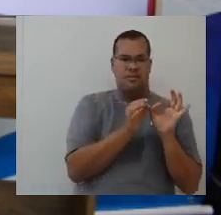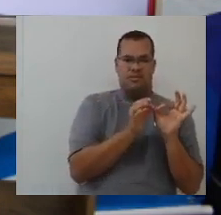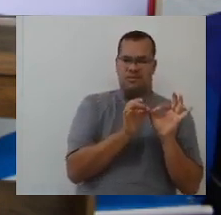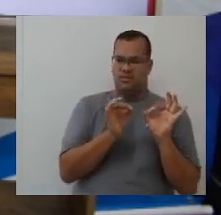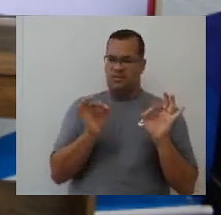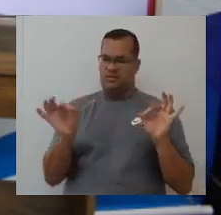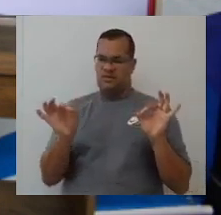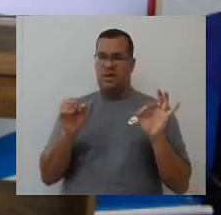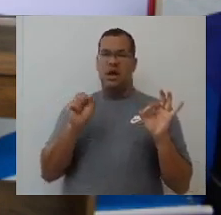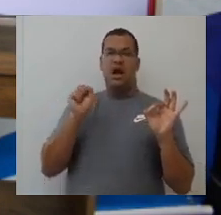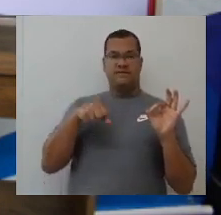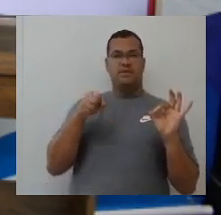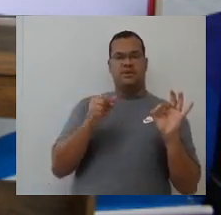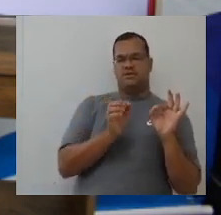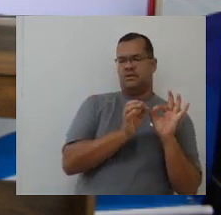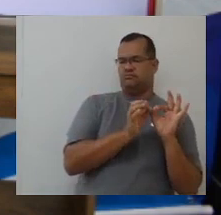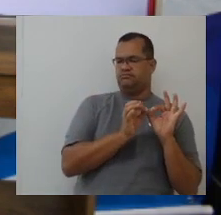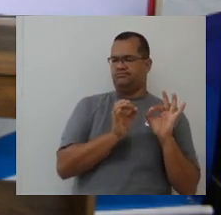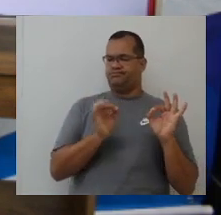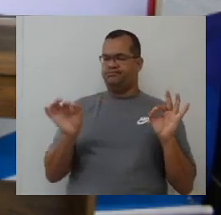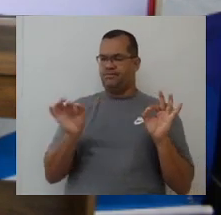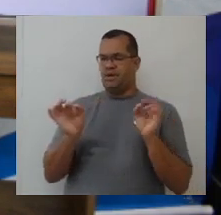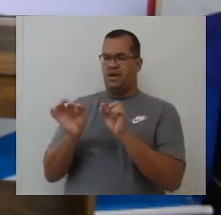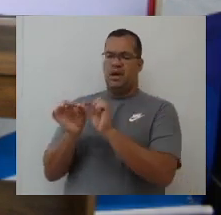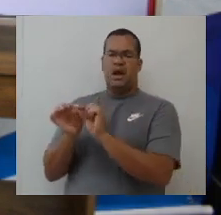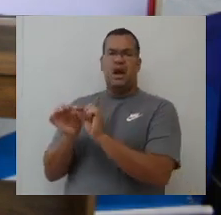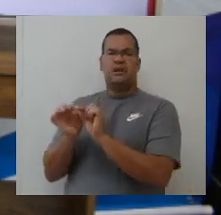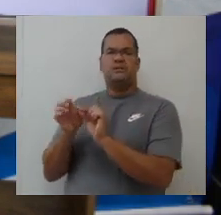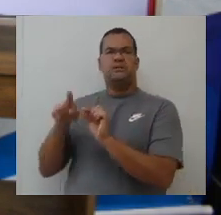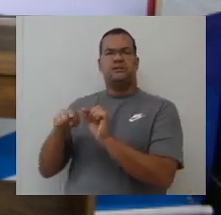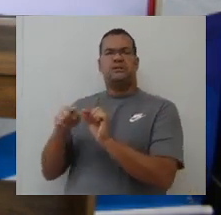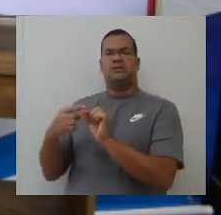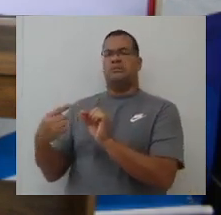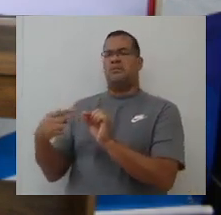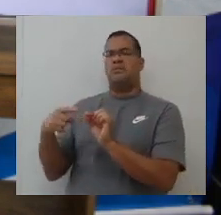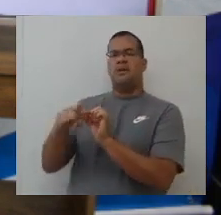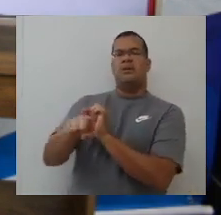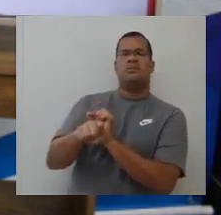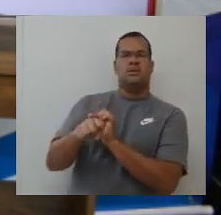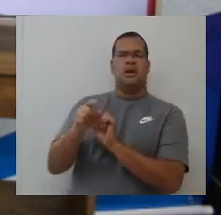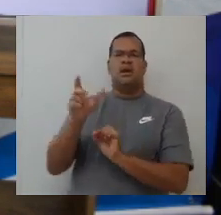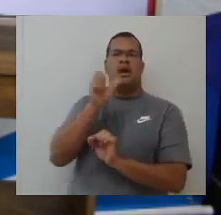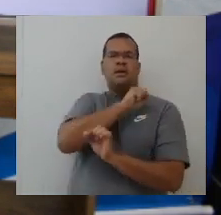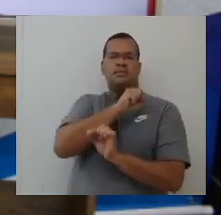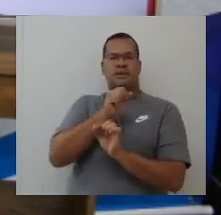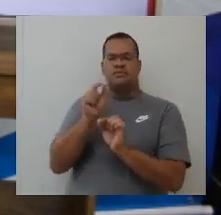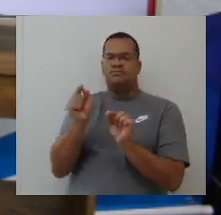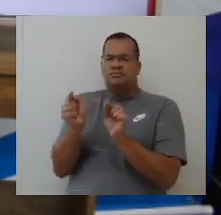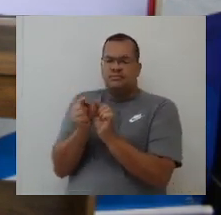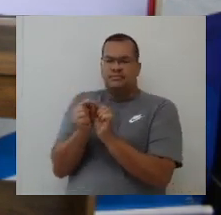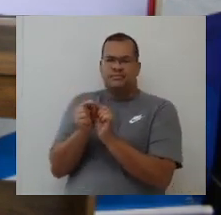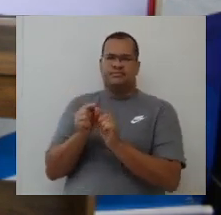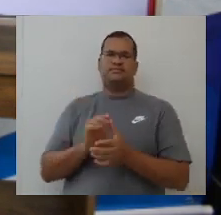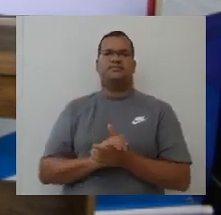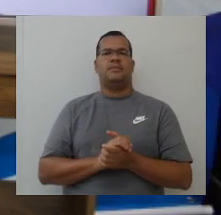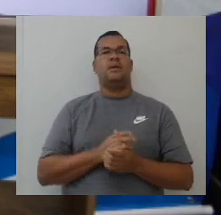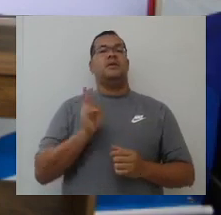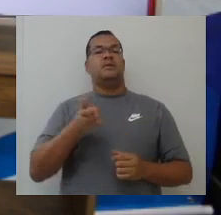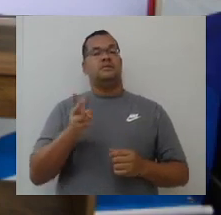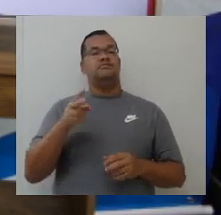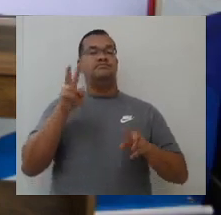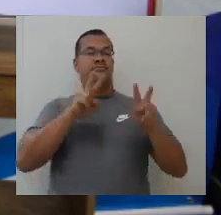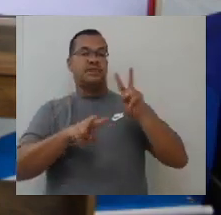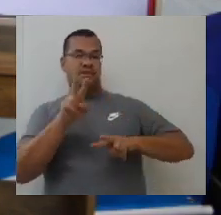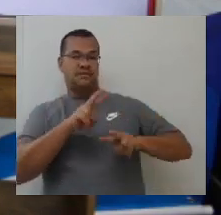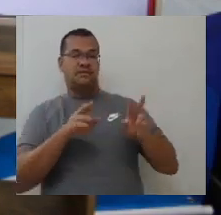ditas anteriormente para receber uma confirmação, tá certo? E aí vamos prosseguir para observar.